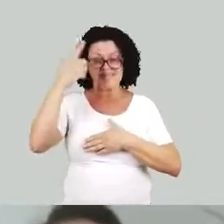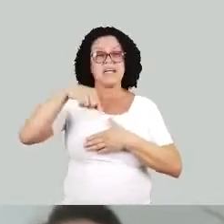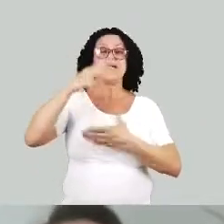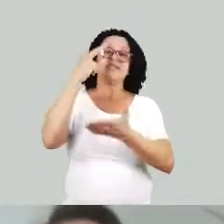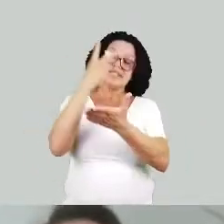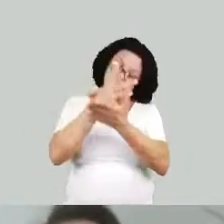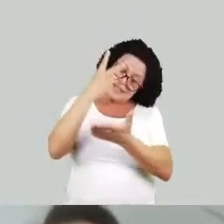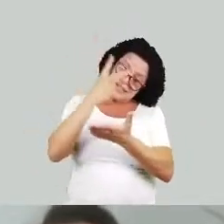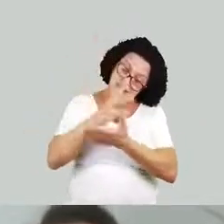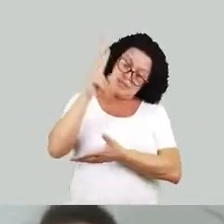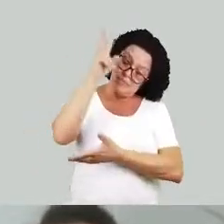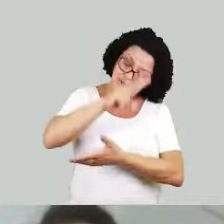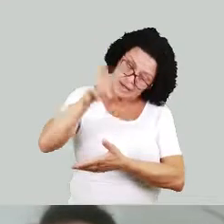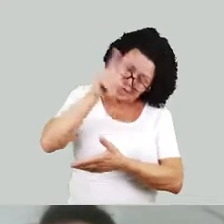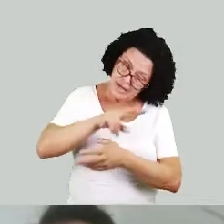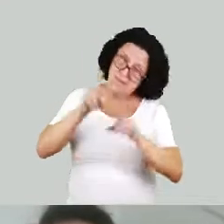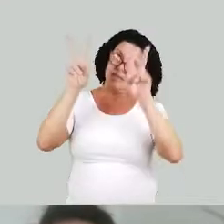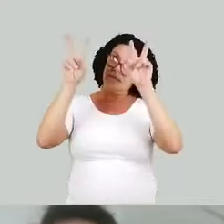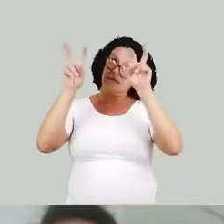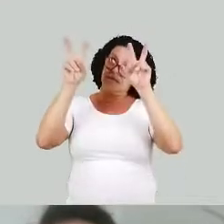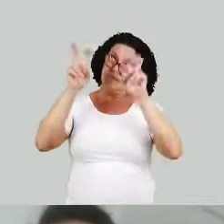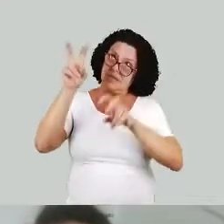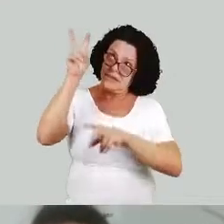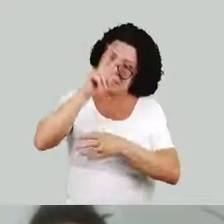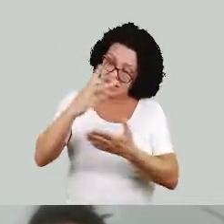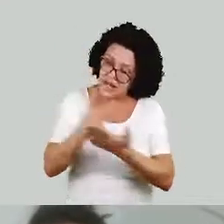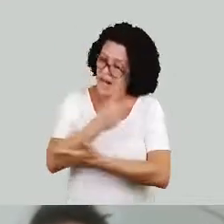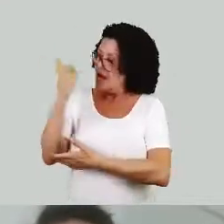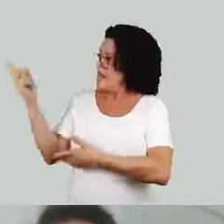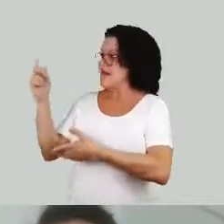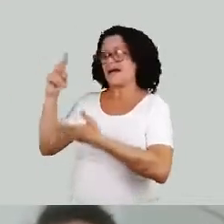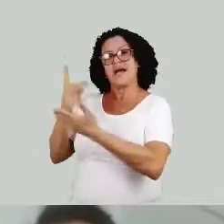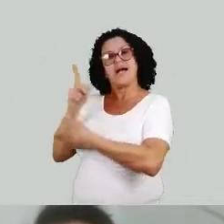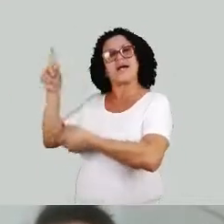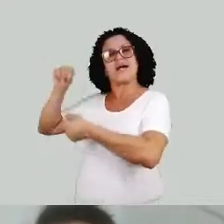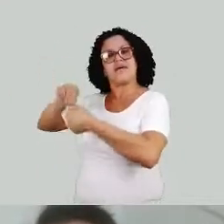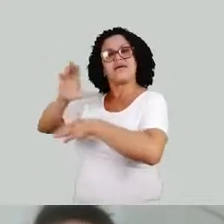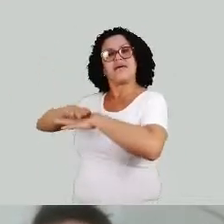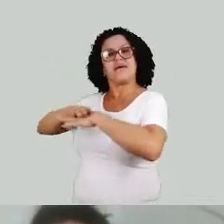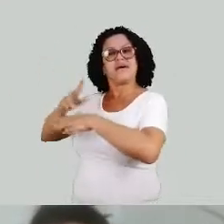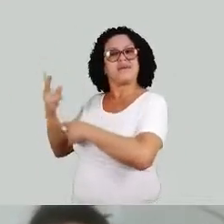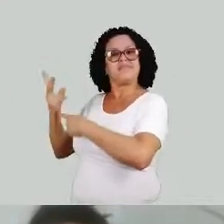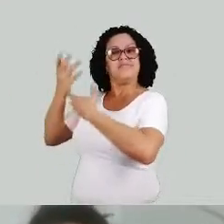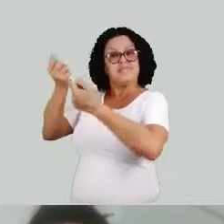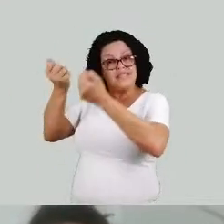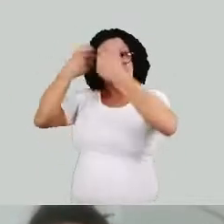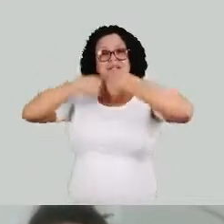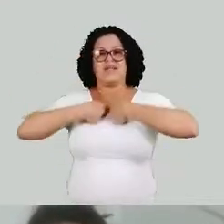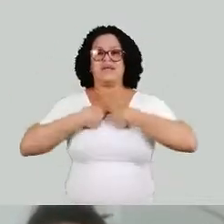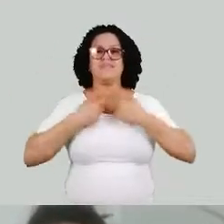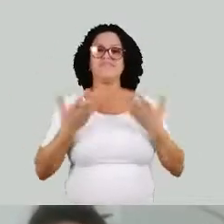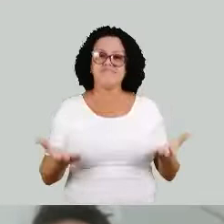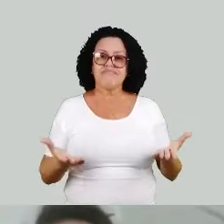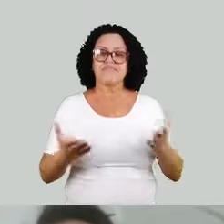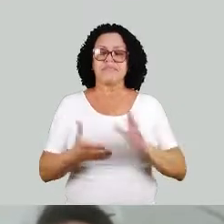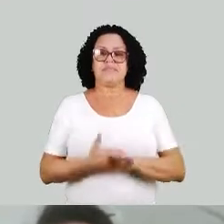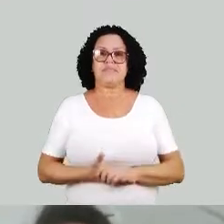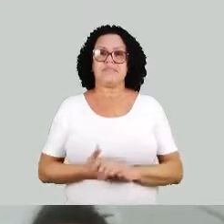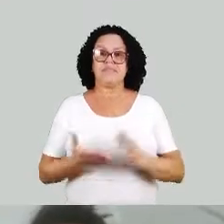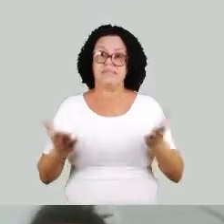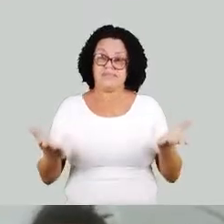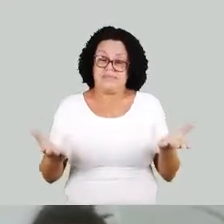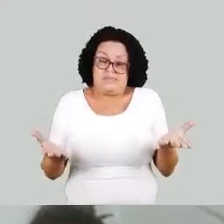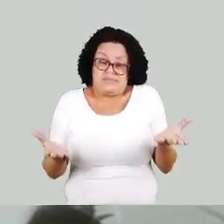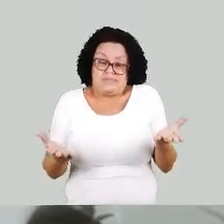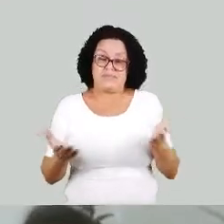eu revivi, cada vez que eu ressenti aquilo que ele me proporcionou, tá?